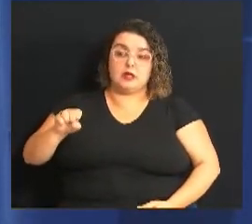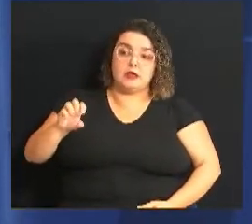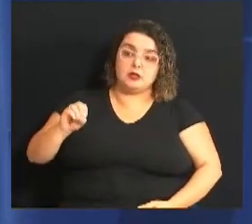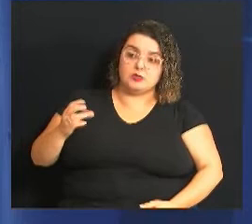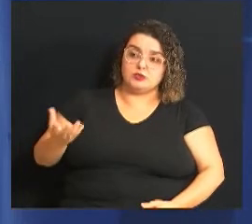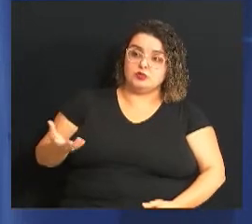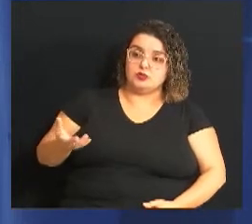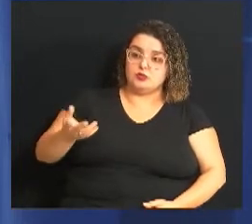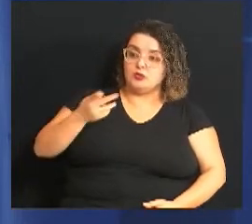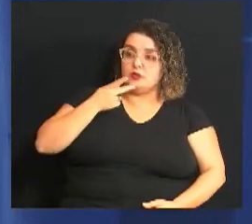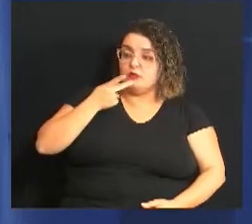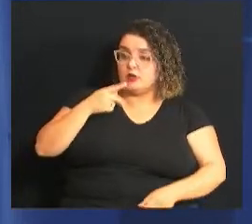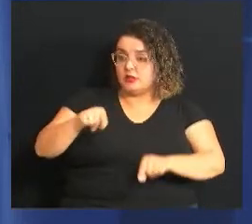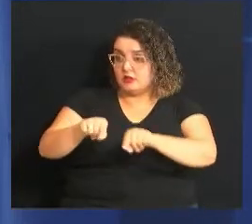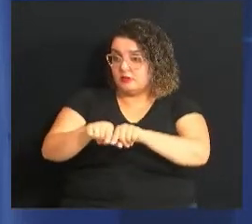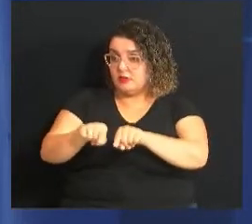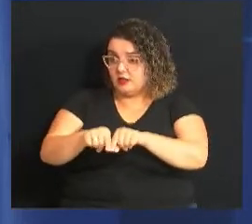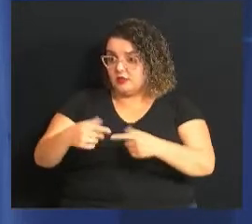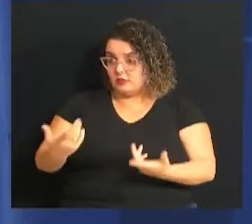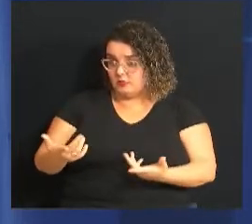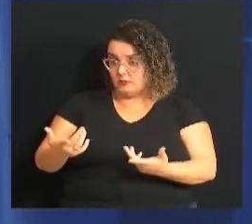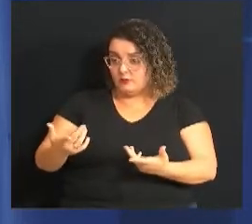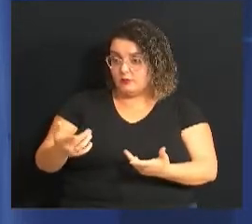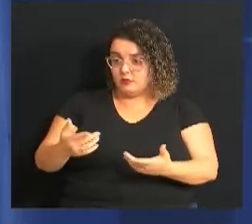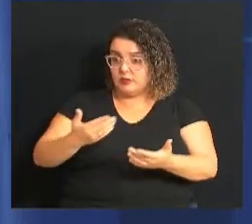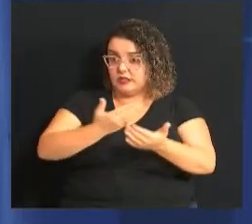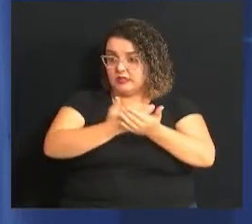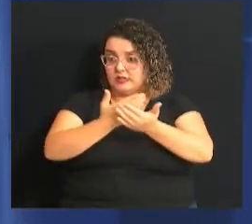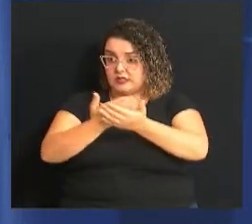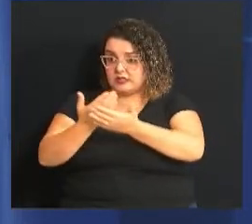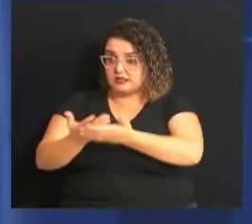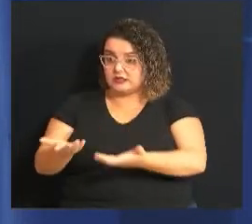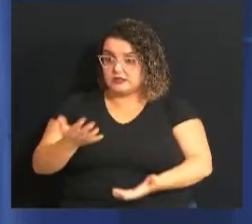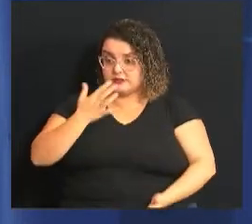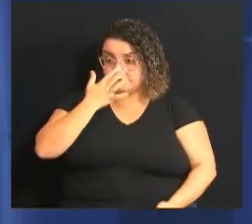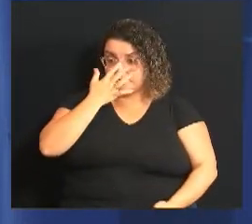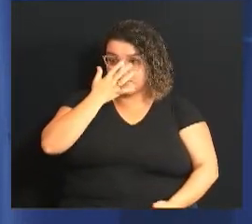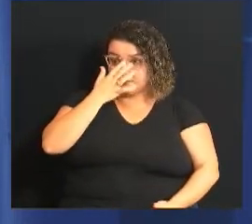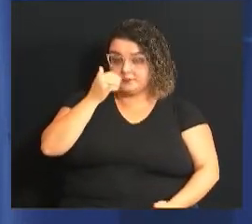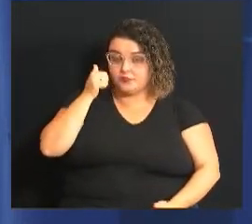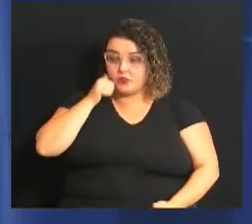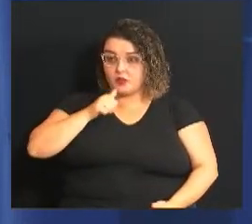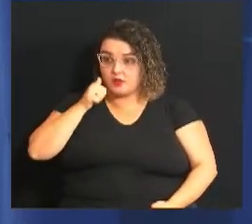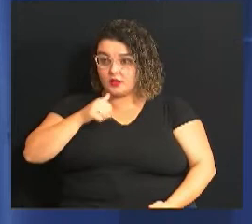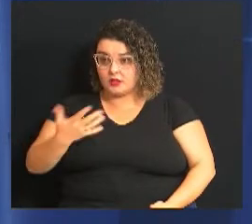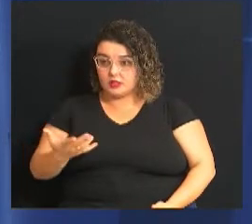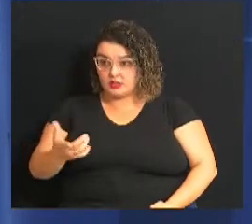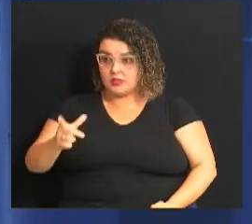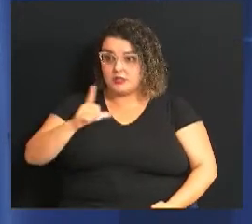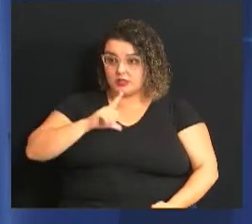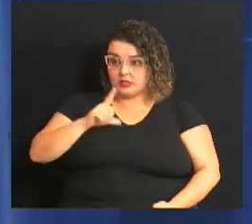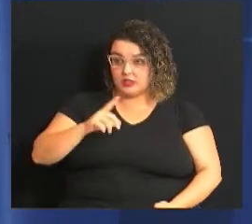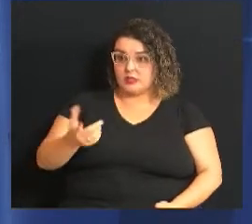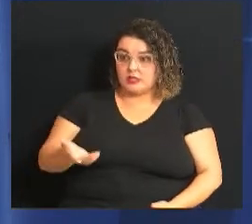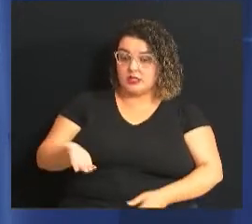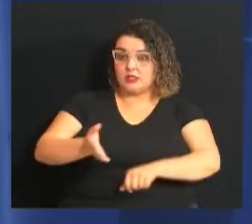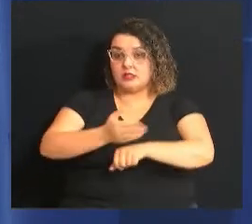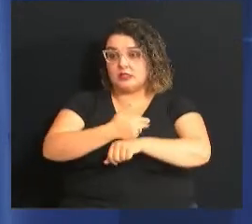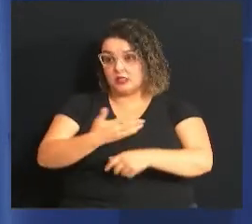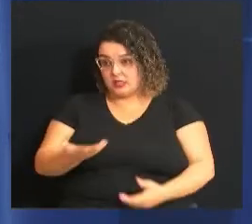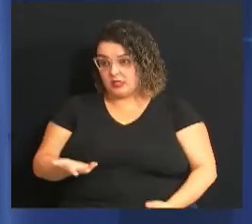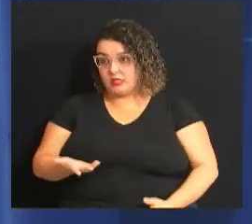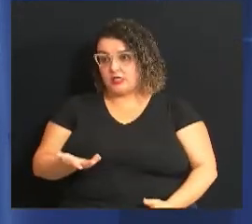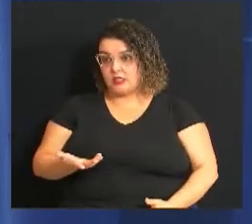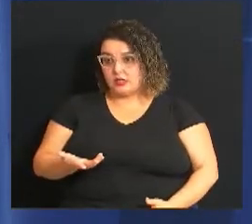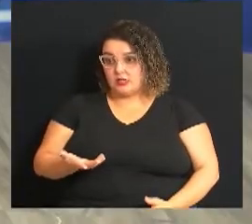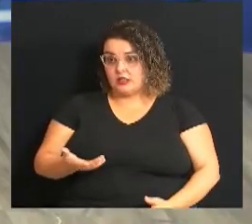fala muito aqui a respeito, nessa questão desse estudo, sobre a menina que tem essa antecipação aí, que tem a